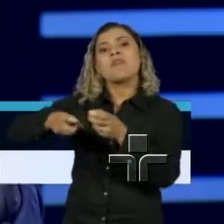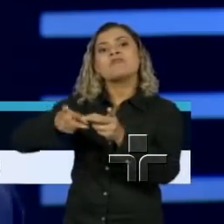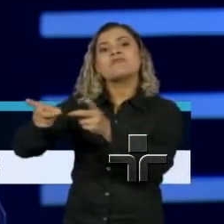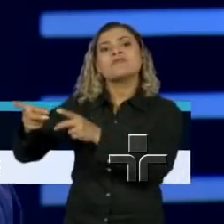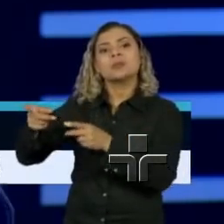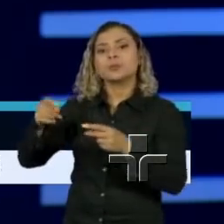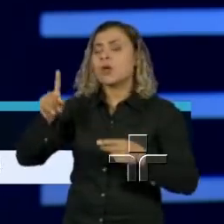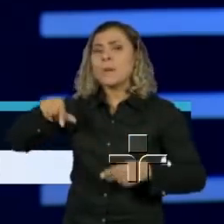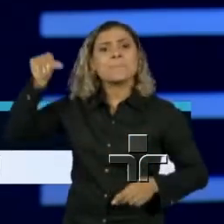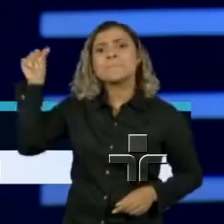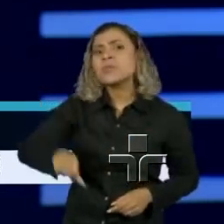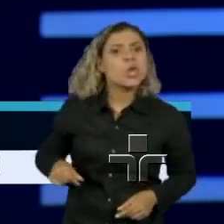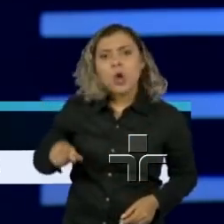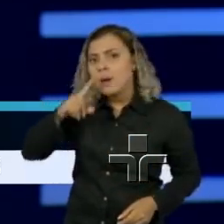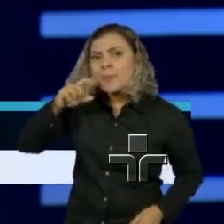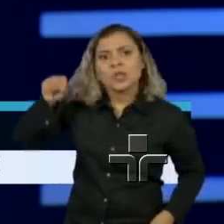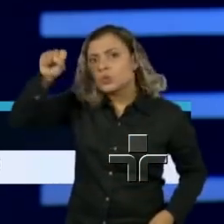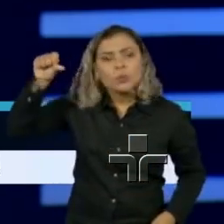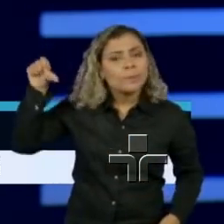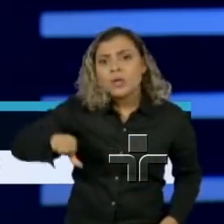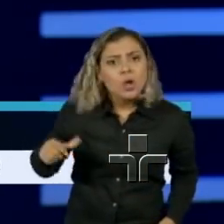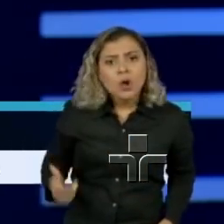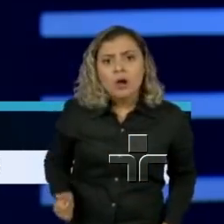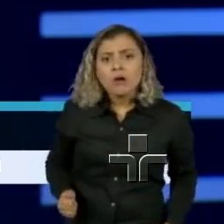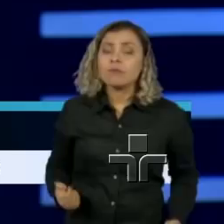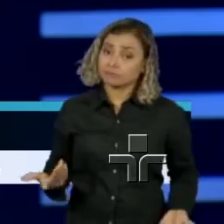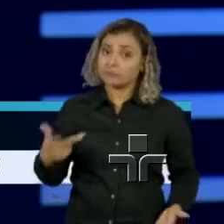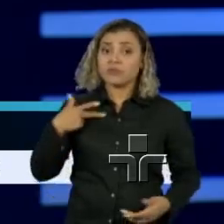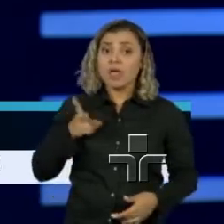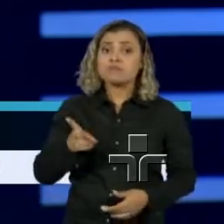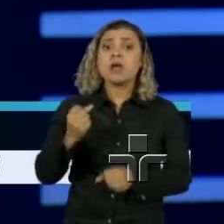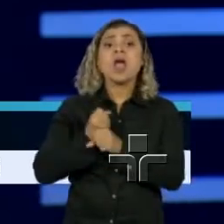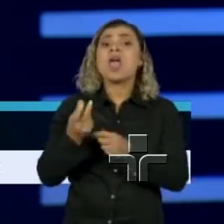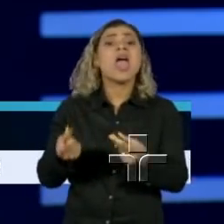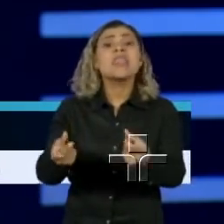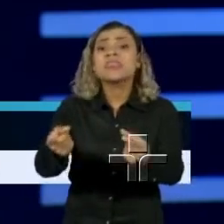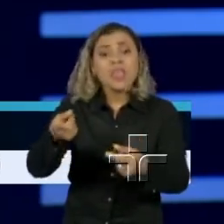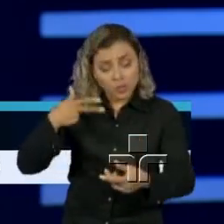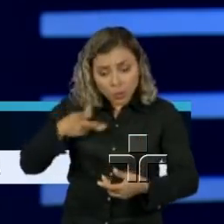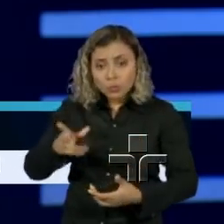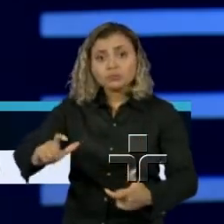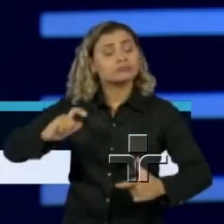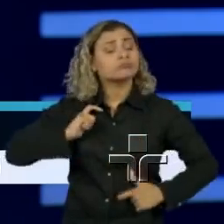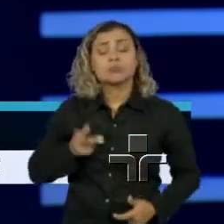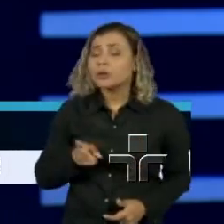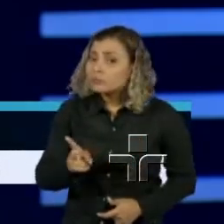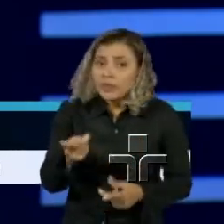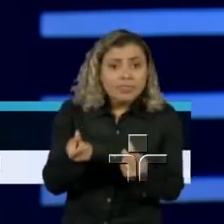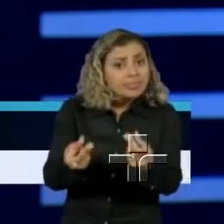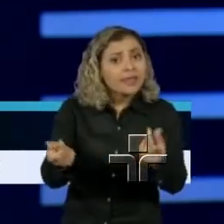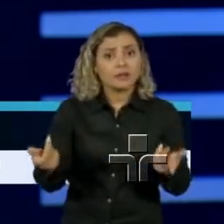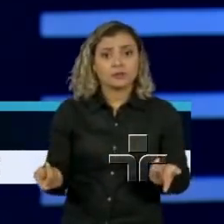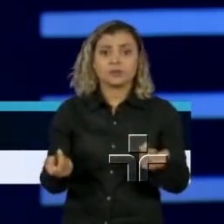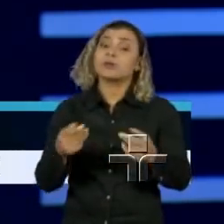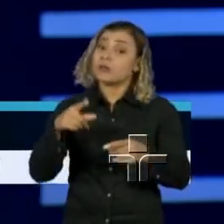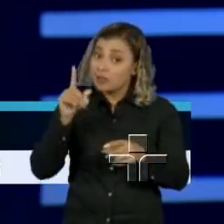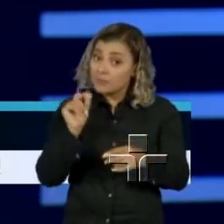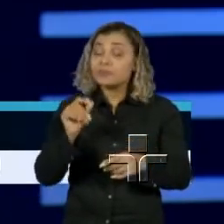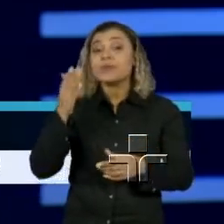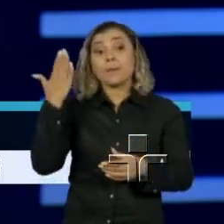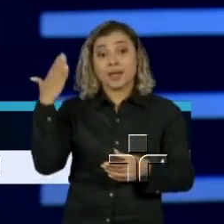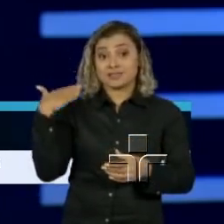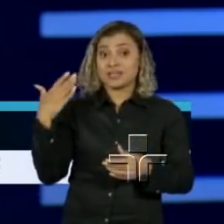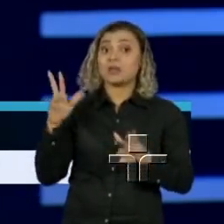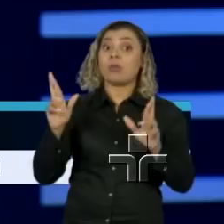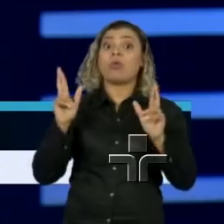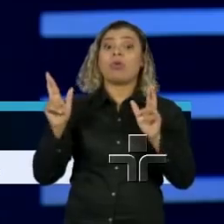de pior, né? E que vai querer permanecer no poder ad eterno, tal, e que não rachou. Esperava-se o ano passado uma divisão na